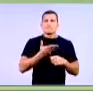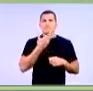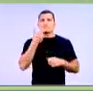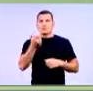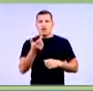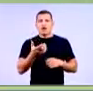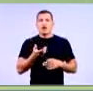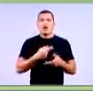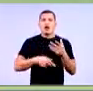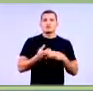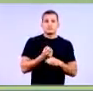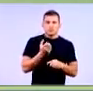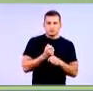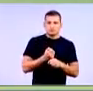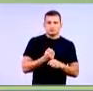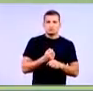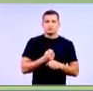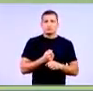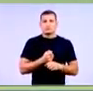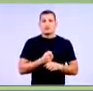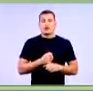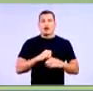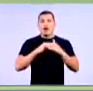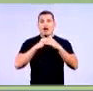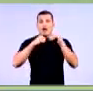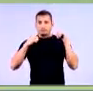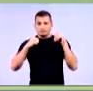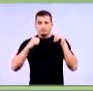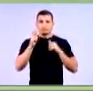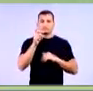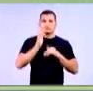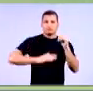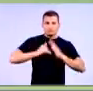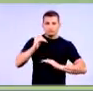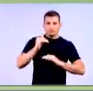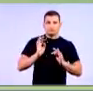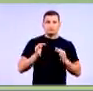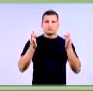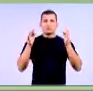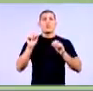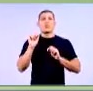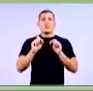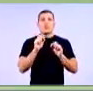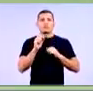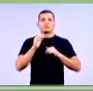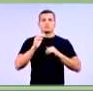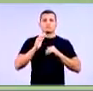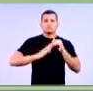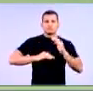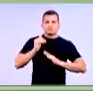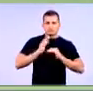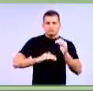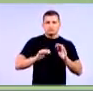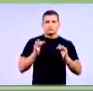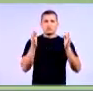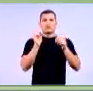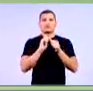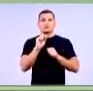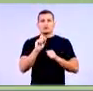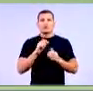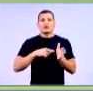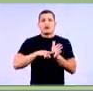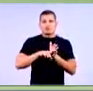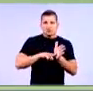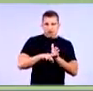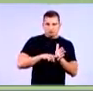administrativos, então chama-se o profissional de tecnologia. E o que o profissional de tecnologia vai fazer? Vai realizar uma análise de sistemas, uma análise